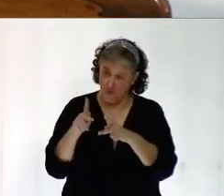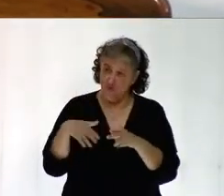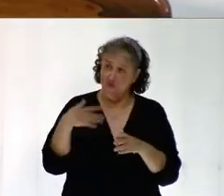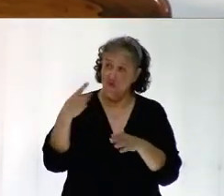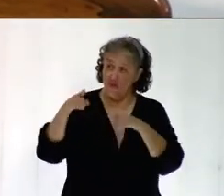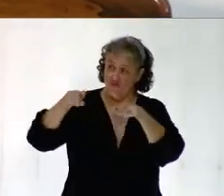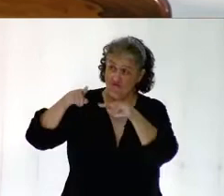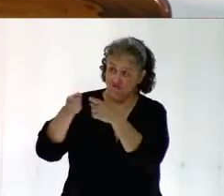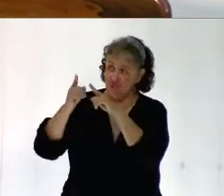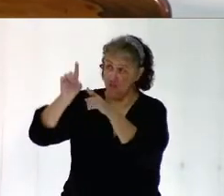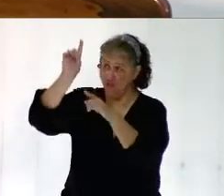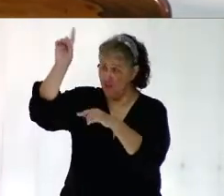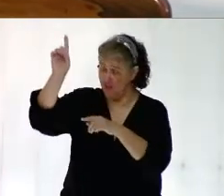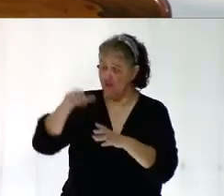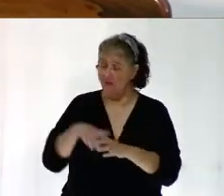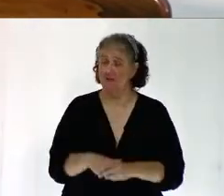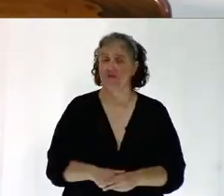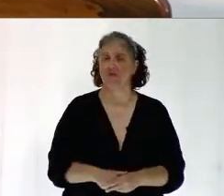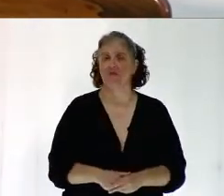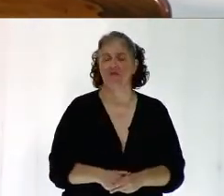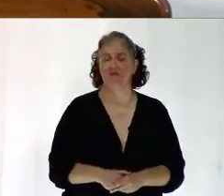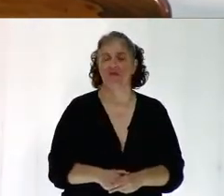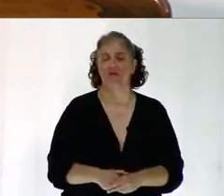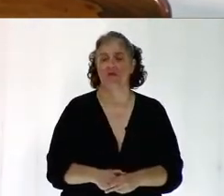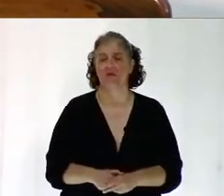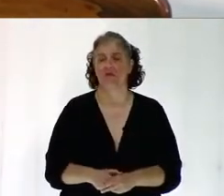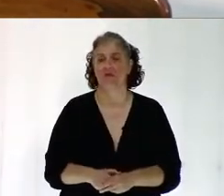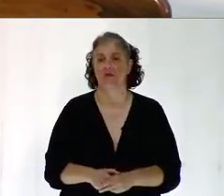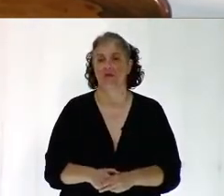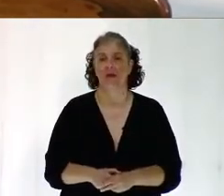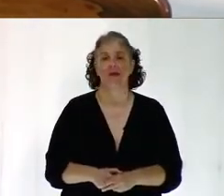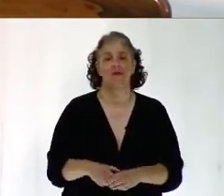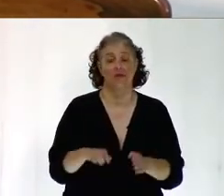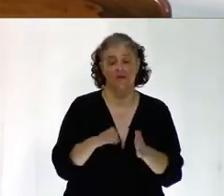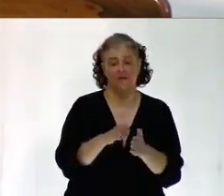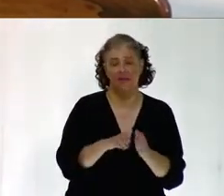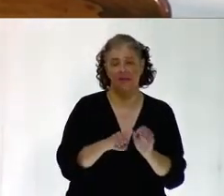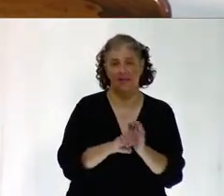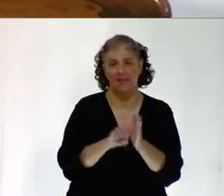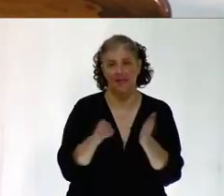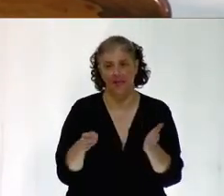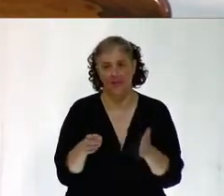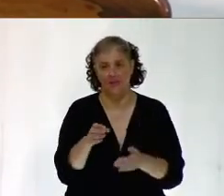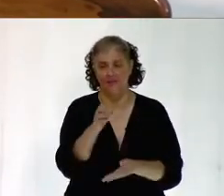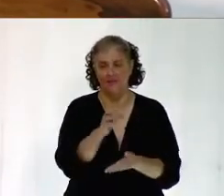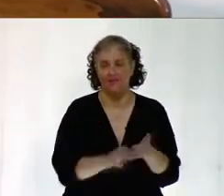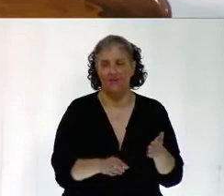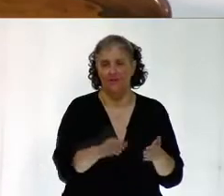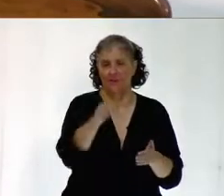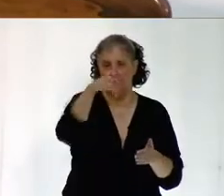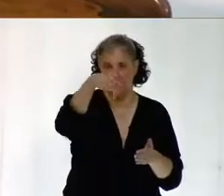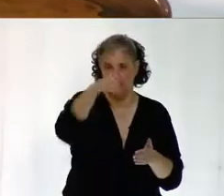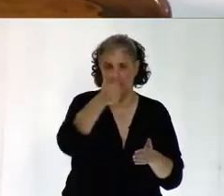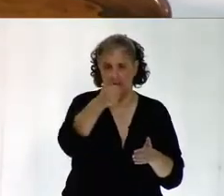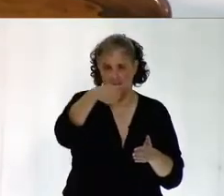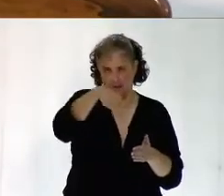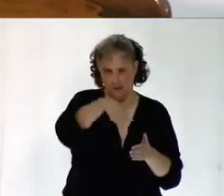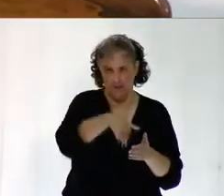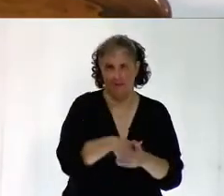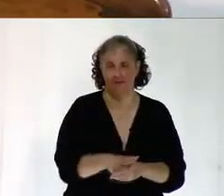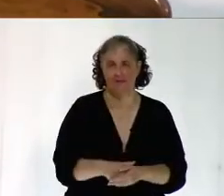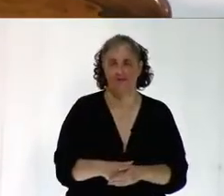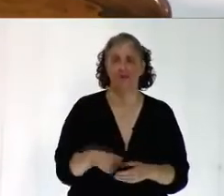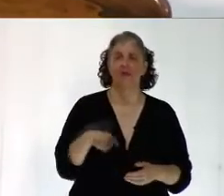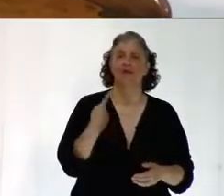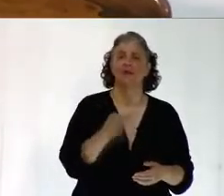e se você voltar a ex do 17 e ver o que aconteceu aquele povo que tentou ao senhor e